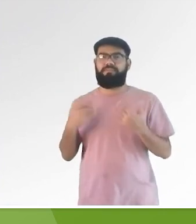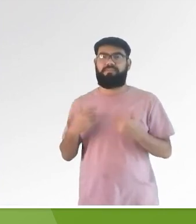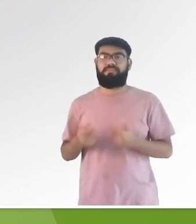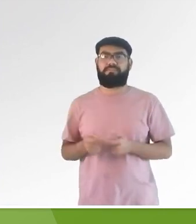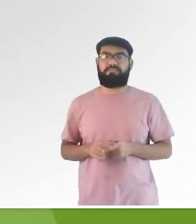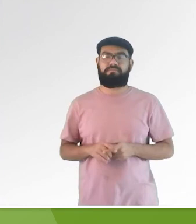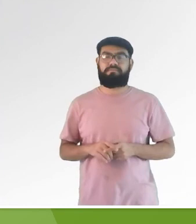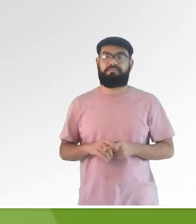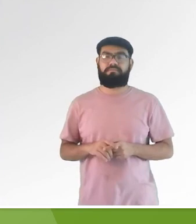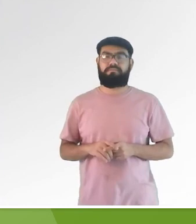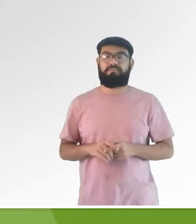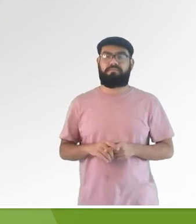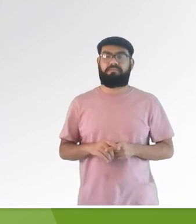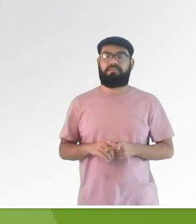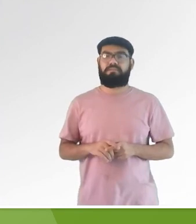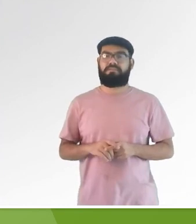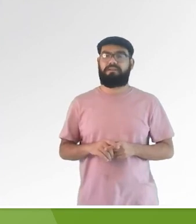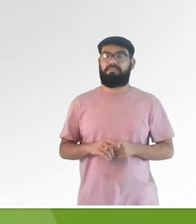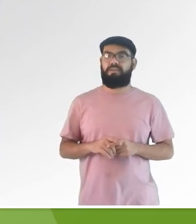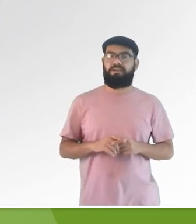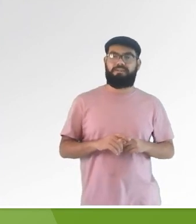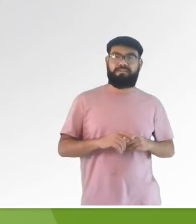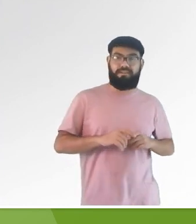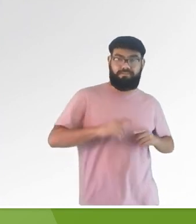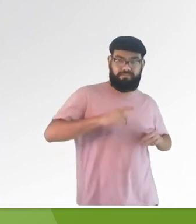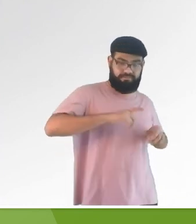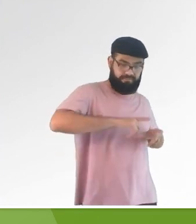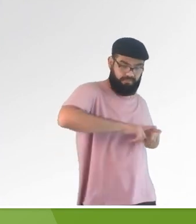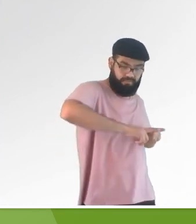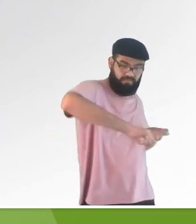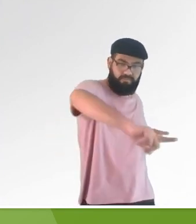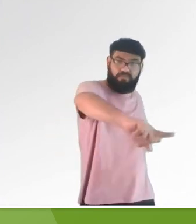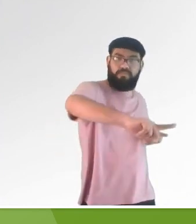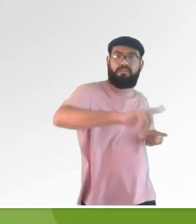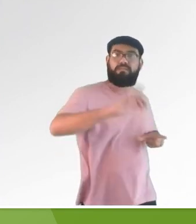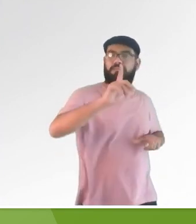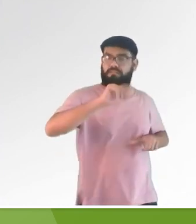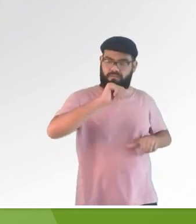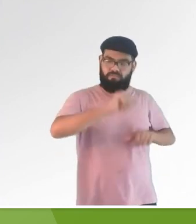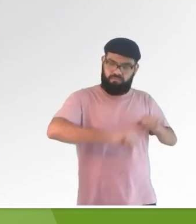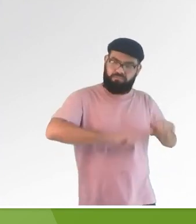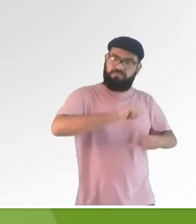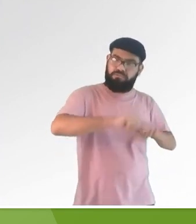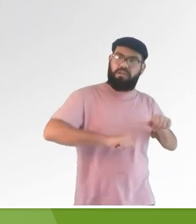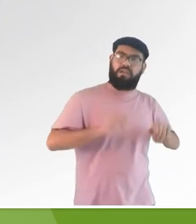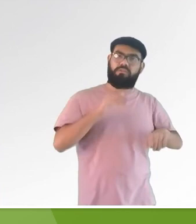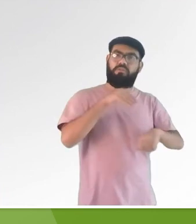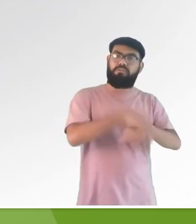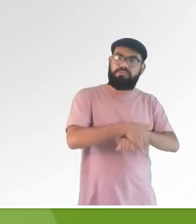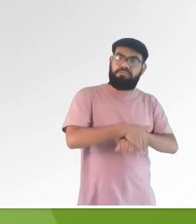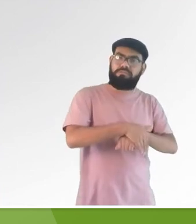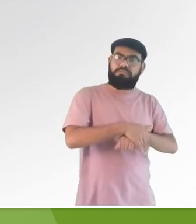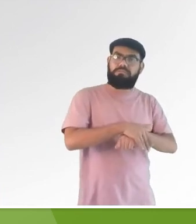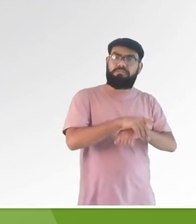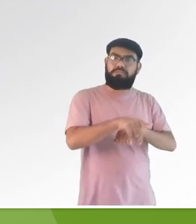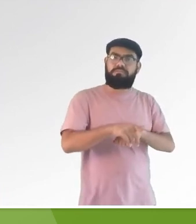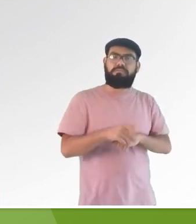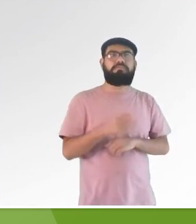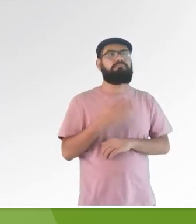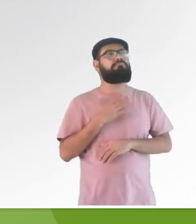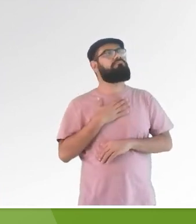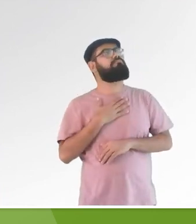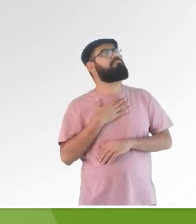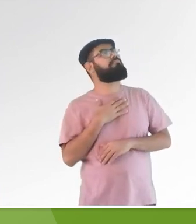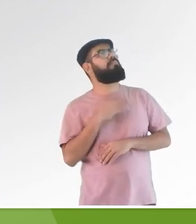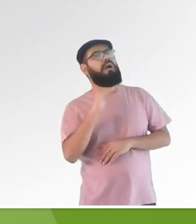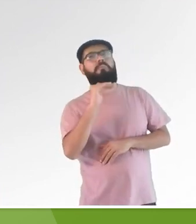dessa temperatura não varia tanto quanto num deserto. Se a gente pegar à noite, o deserto vai estar umas temperaturas muito mais baixas